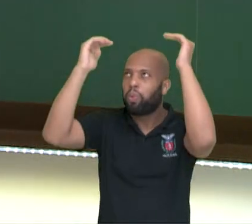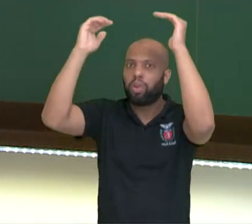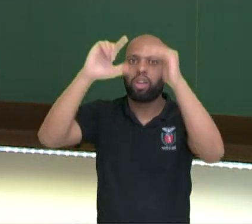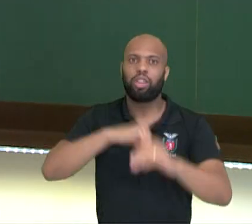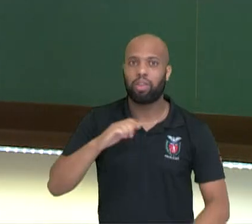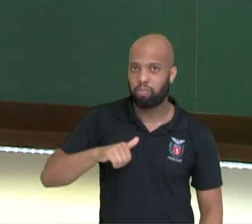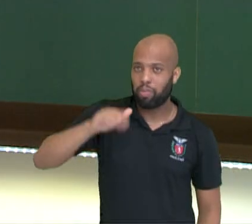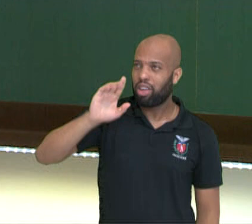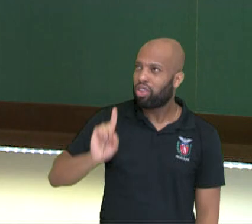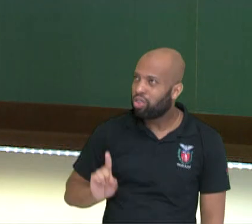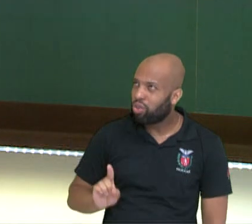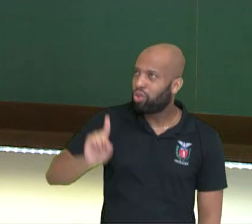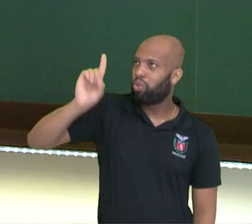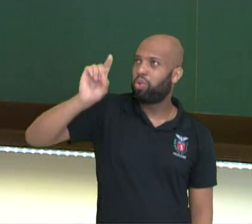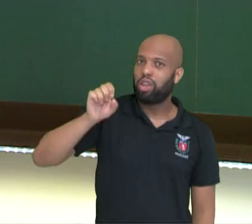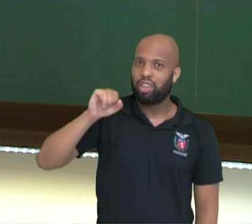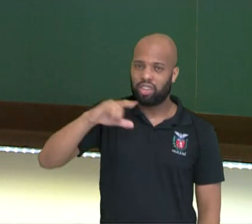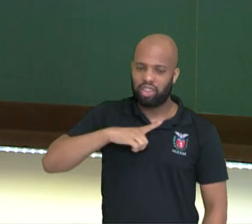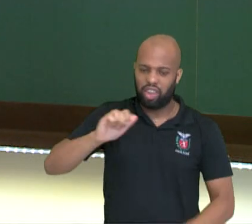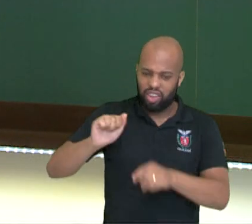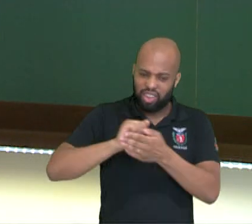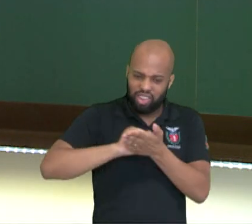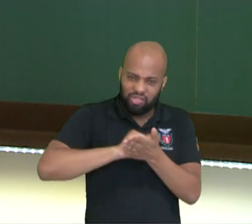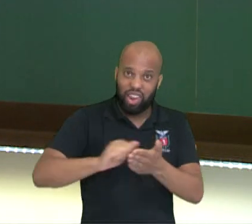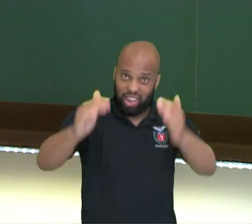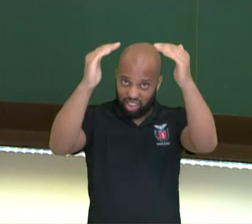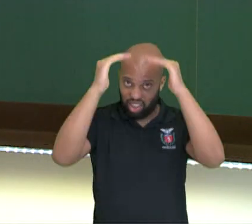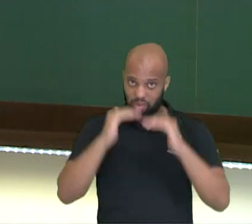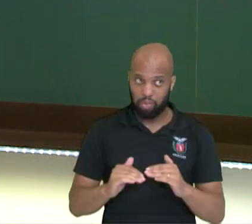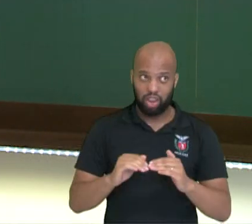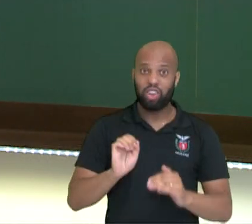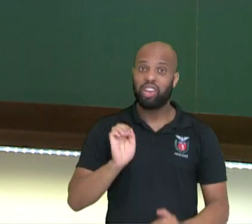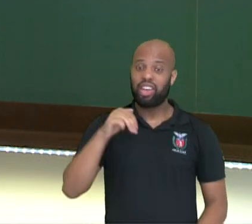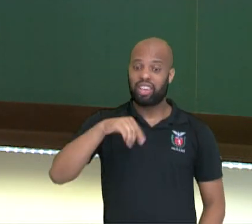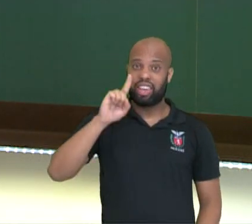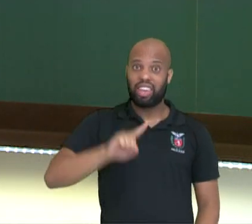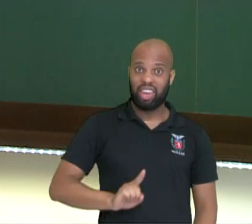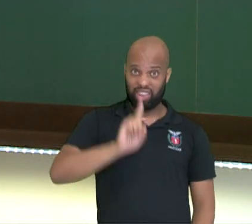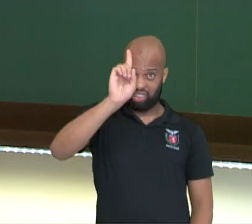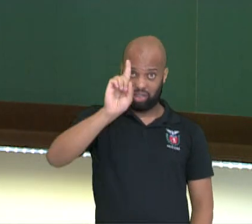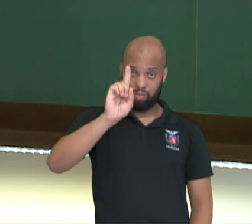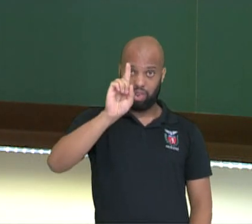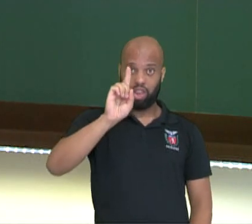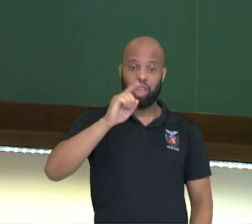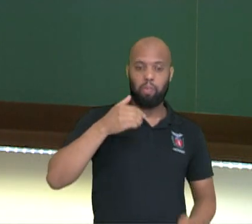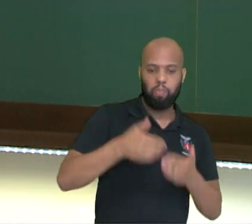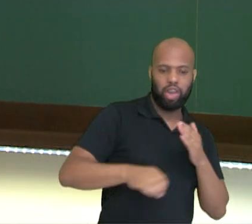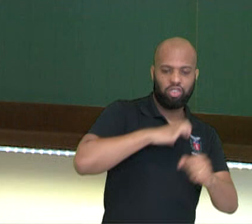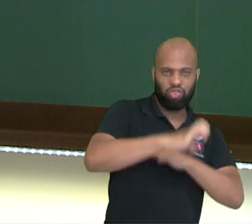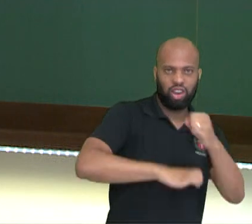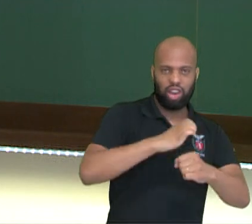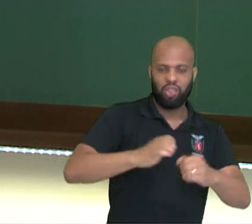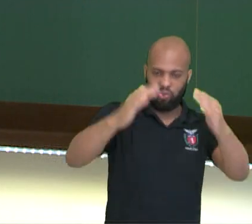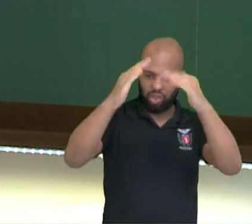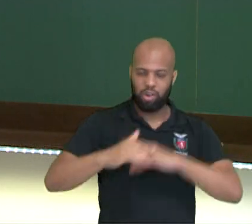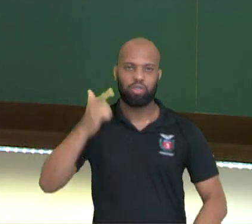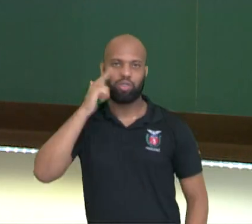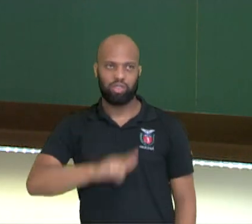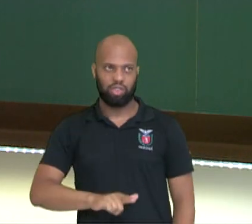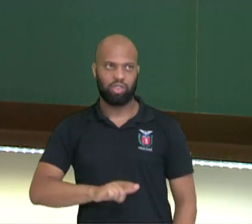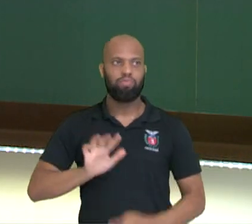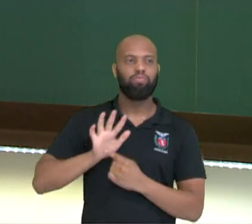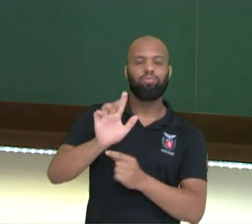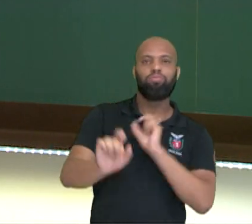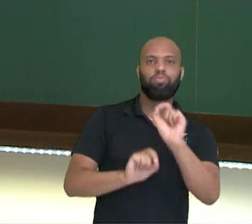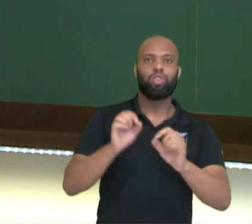triboelétrica, se for esfregado com o corpo abaixo da série triboelétrica, ele vai ficar positivo e o corpo vai ficar negativo. Então a tendência, ele mostra uma